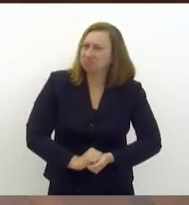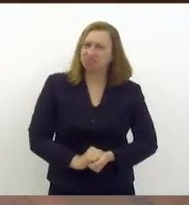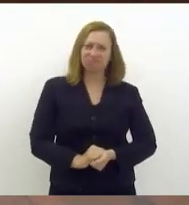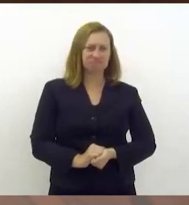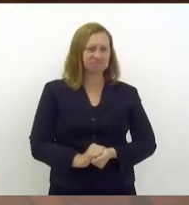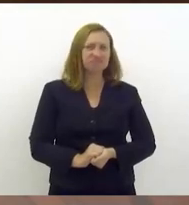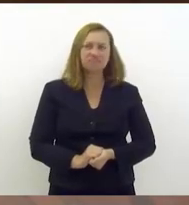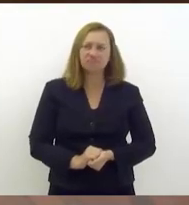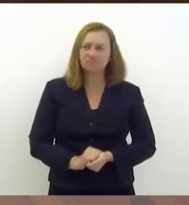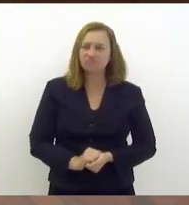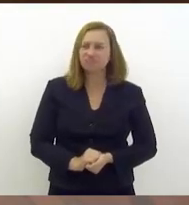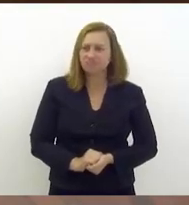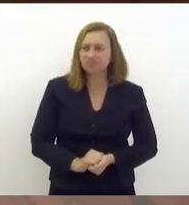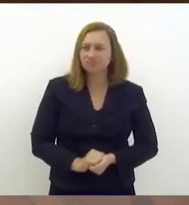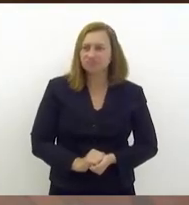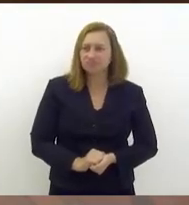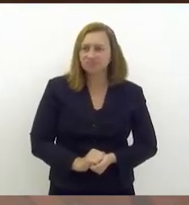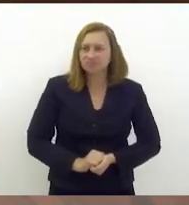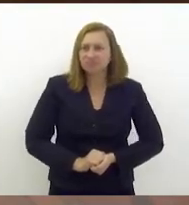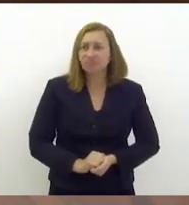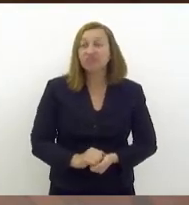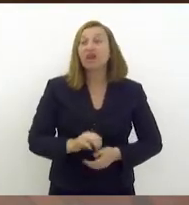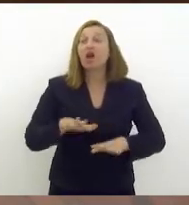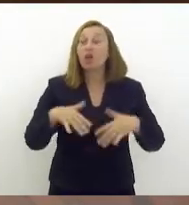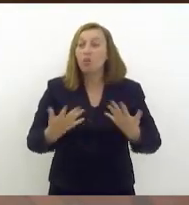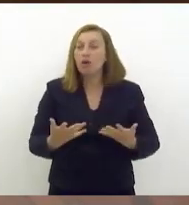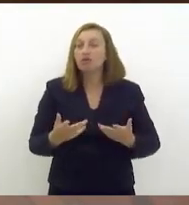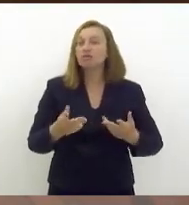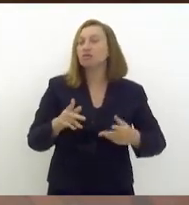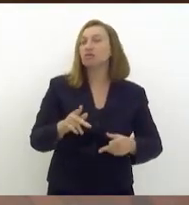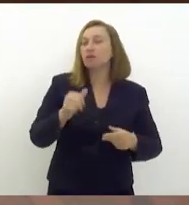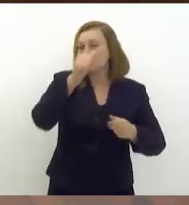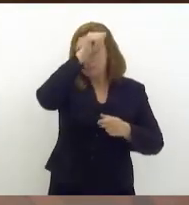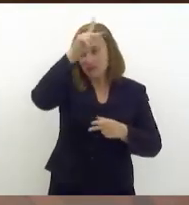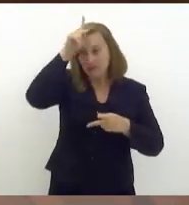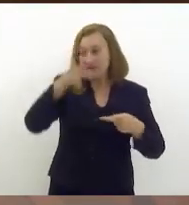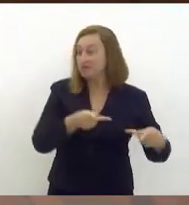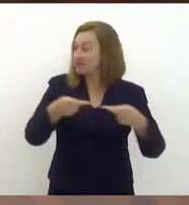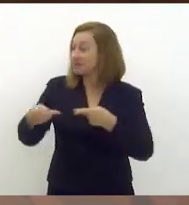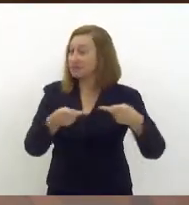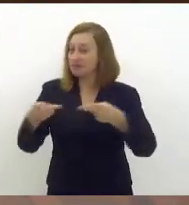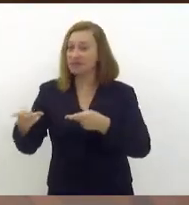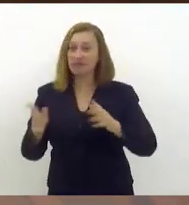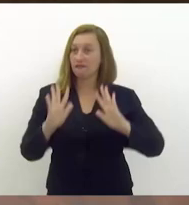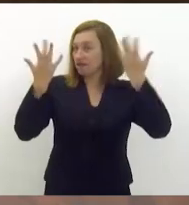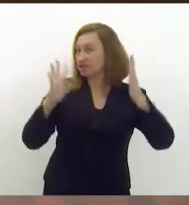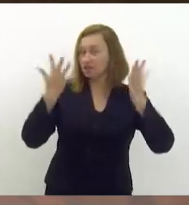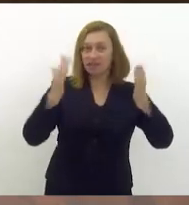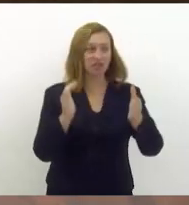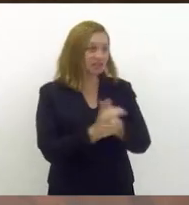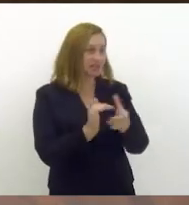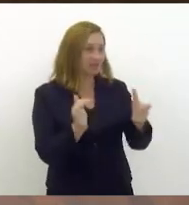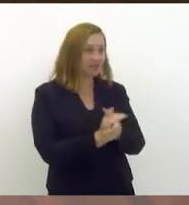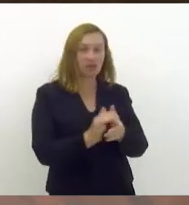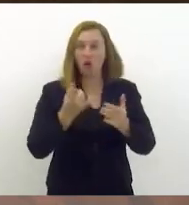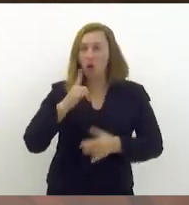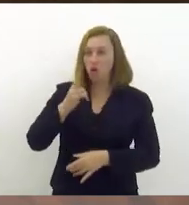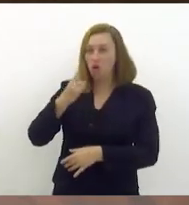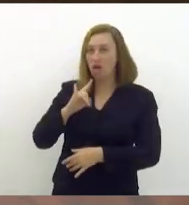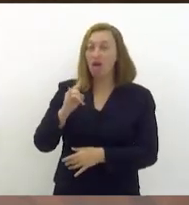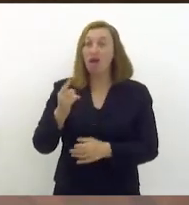enquanto o prefeito vai de festa em festa de casamento em casamento a cidade está